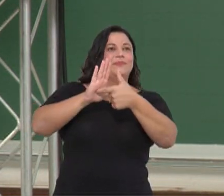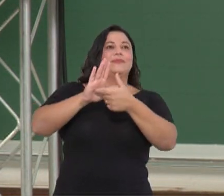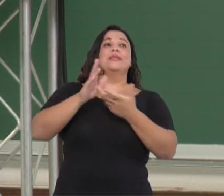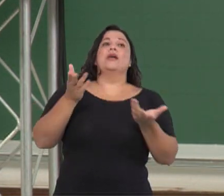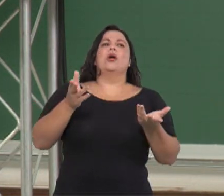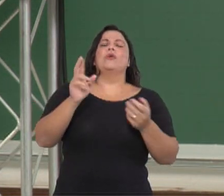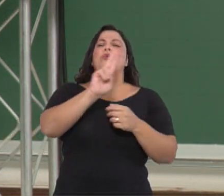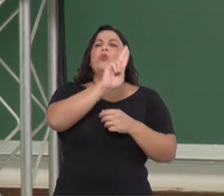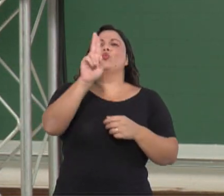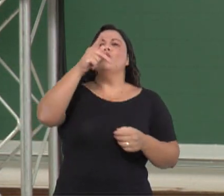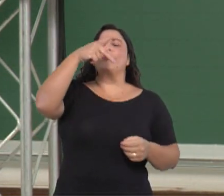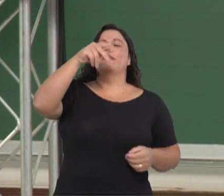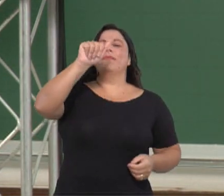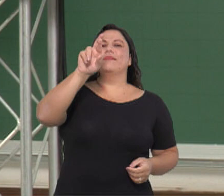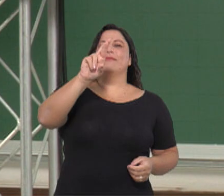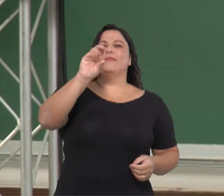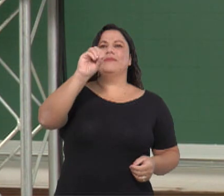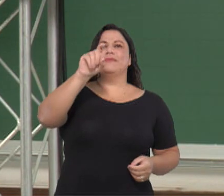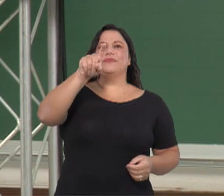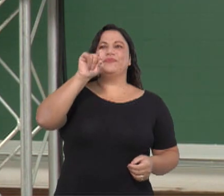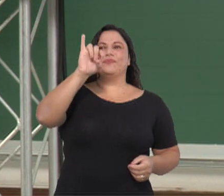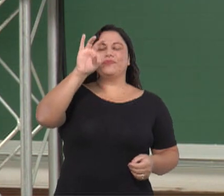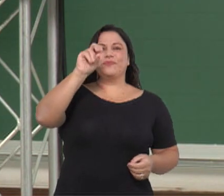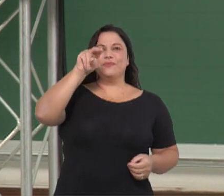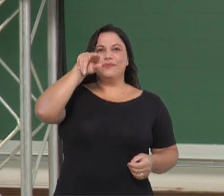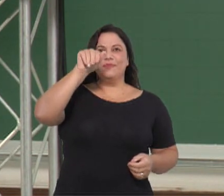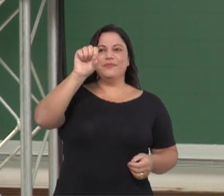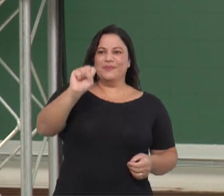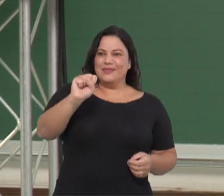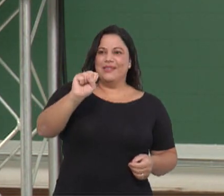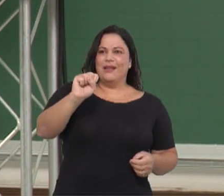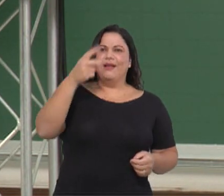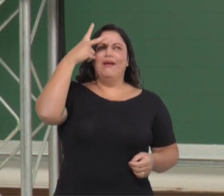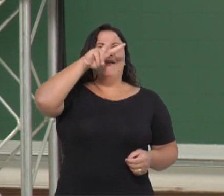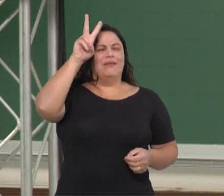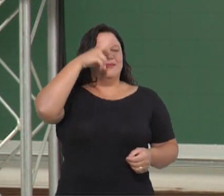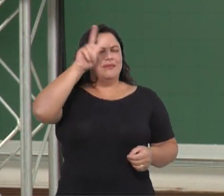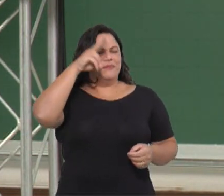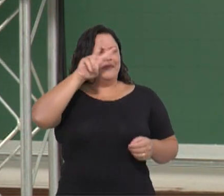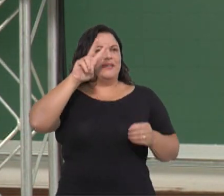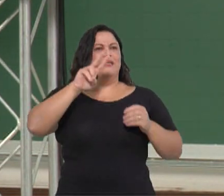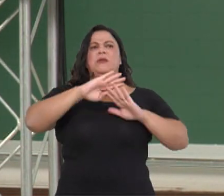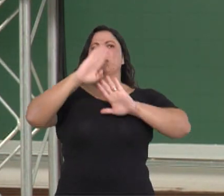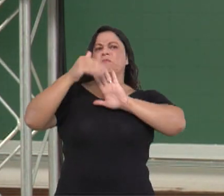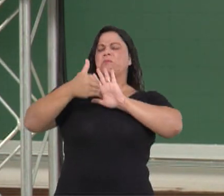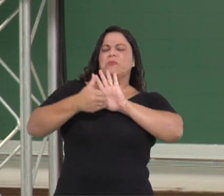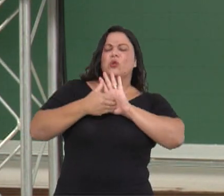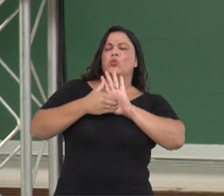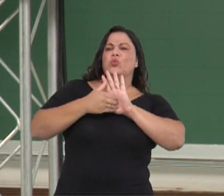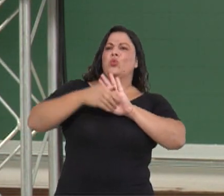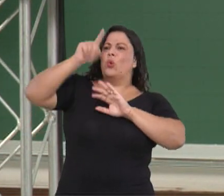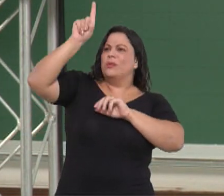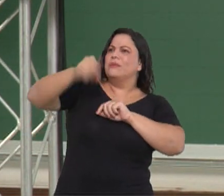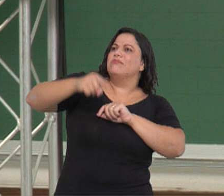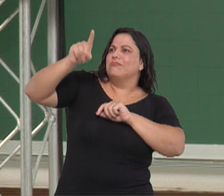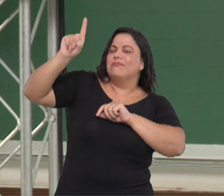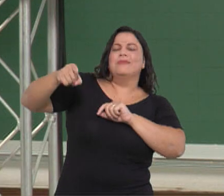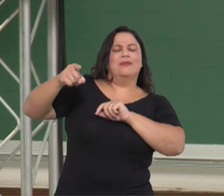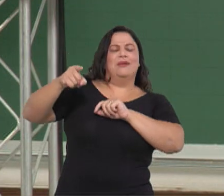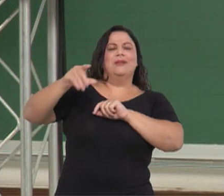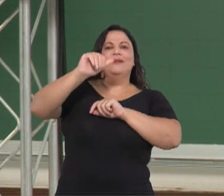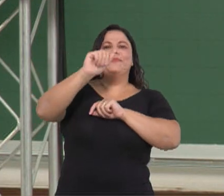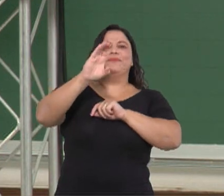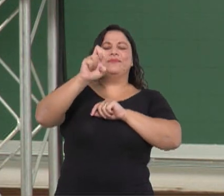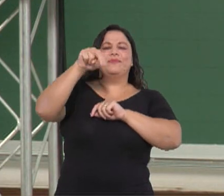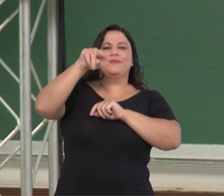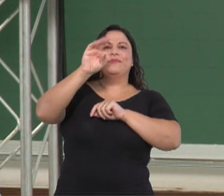chamamos paroxítonas. E nós temos que lembrar que nem todas as paroxítonas são acentuadas.